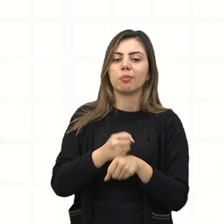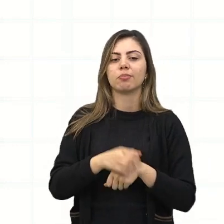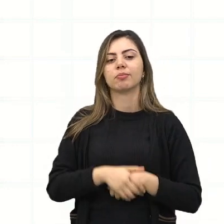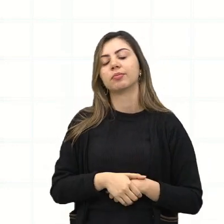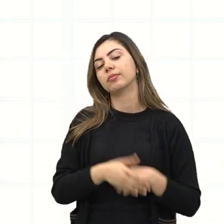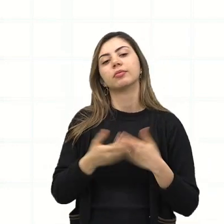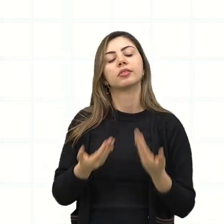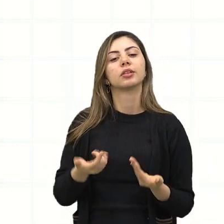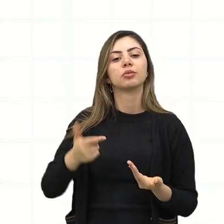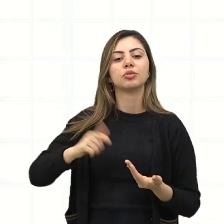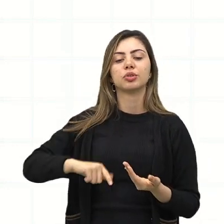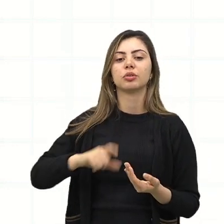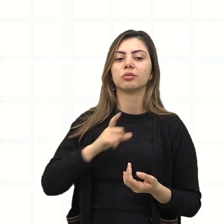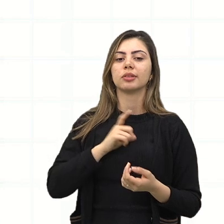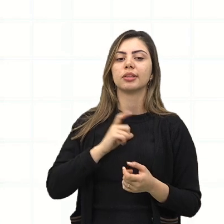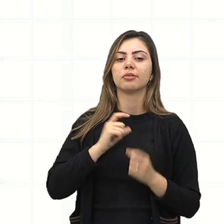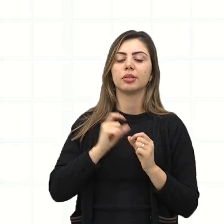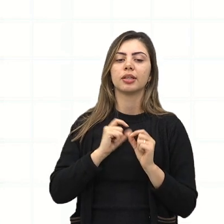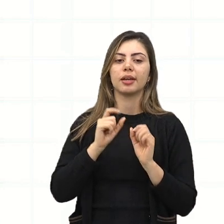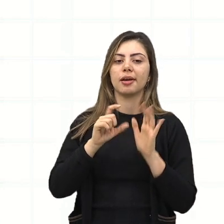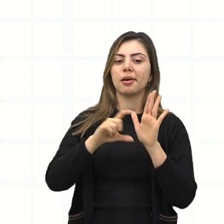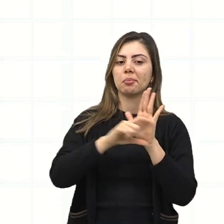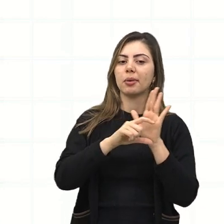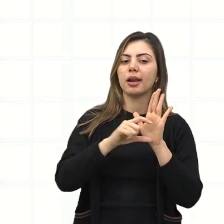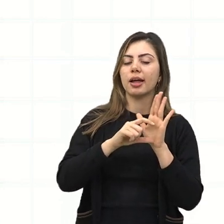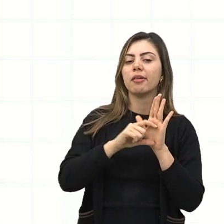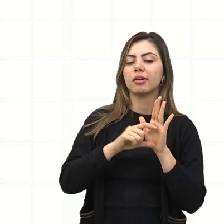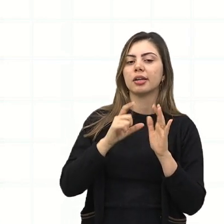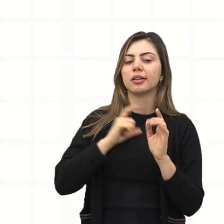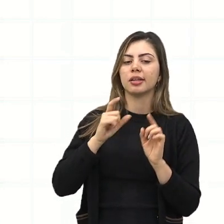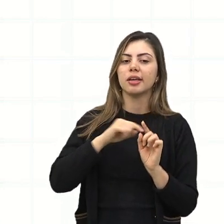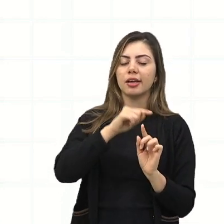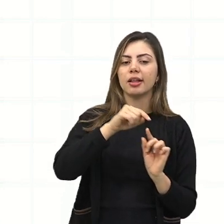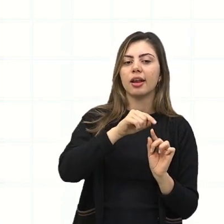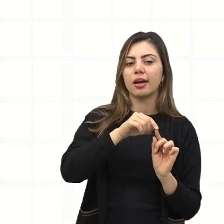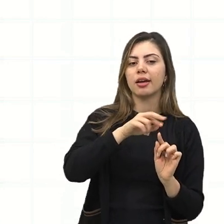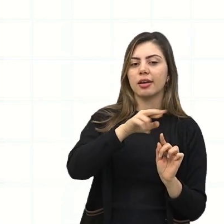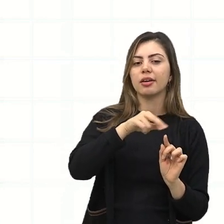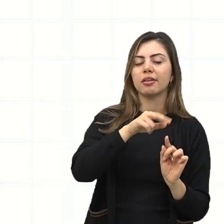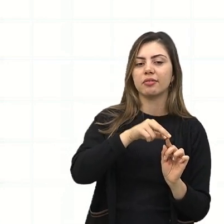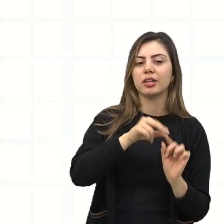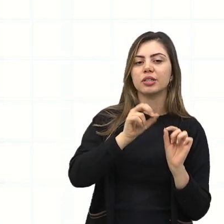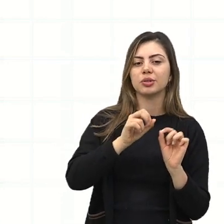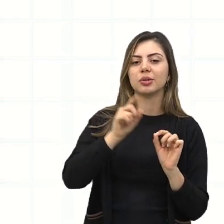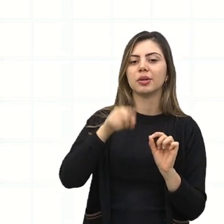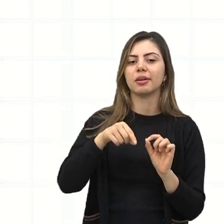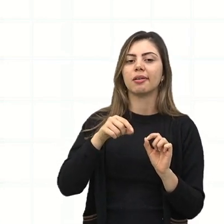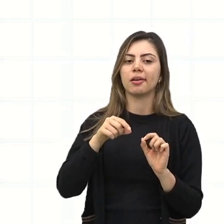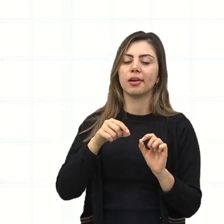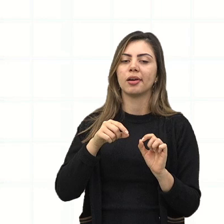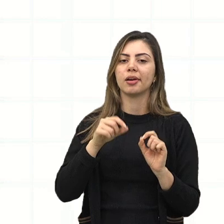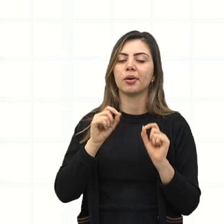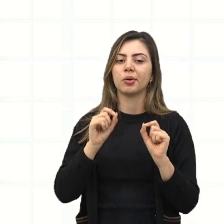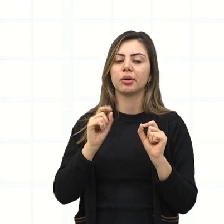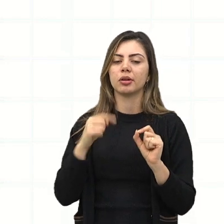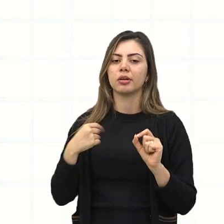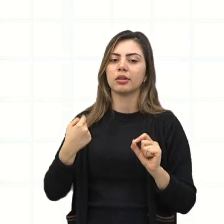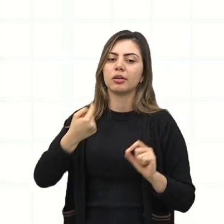esse elemento da Yaci Uaruá e Yaci Taperê, que faz referência ao nosso